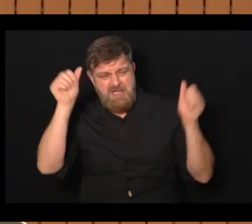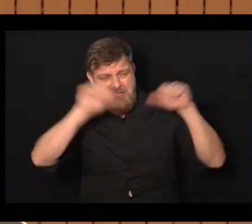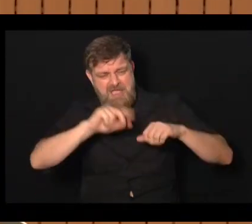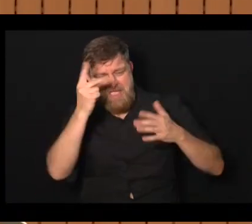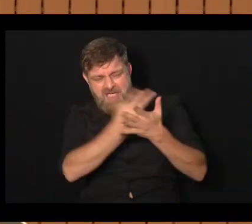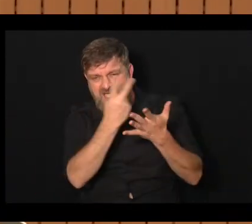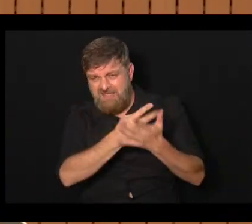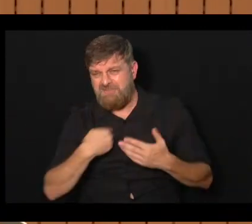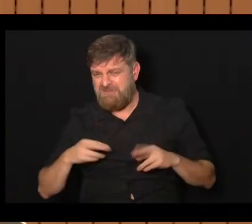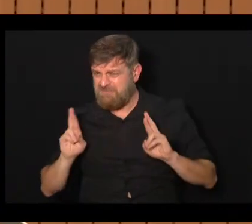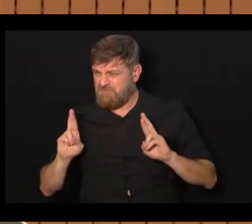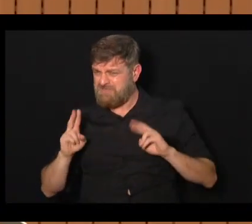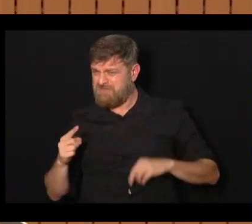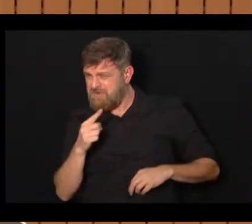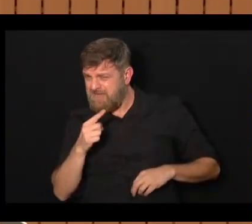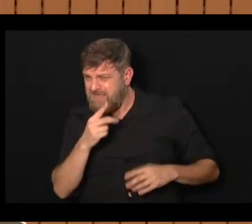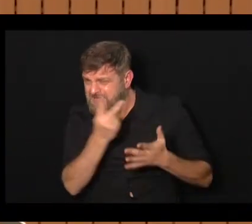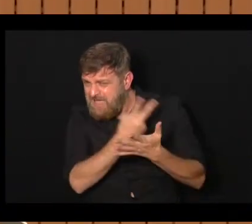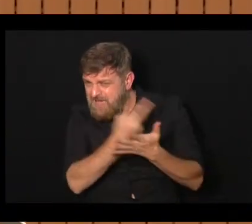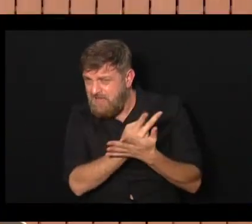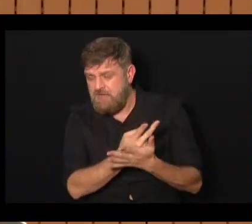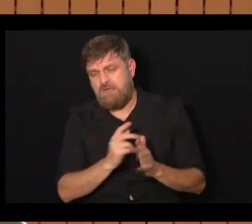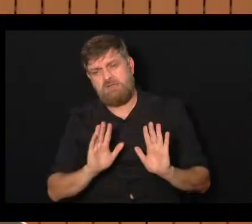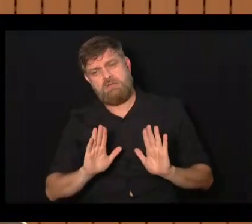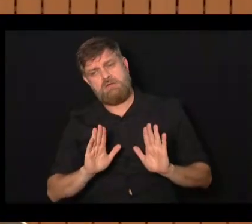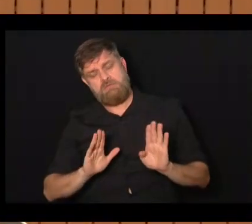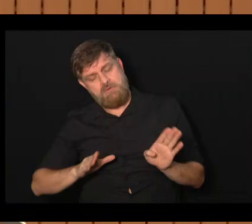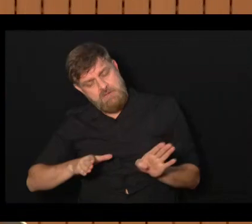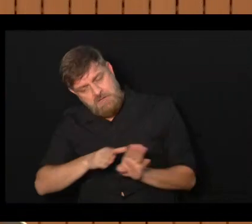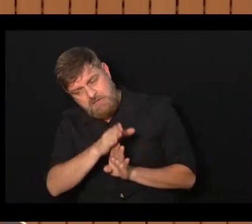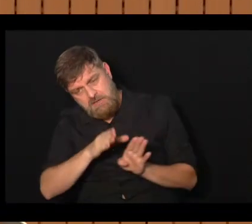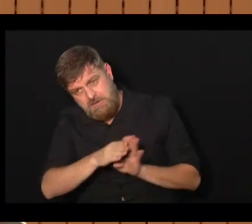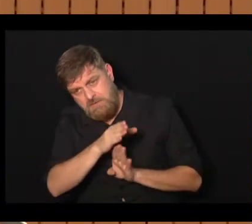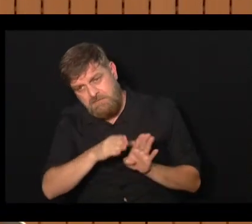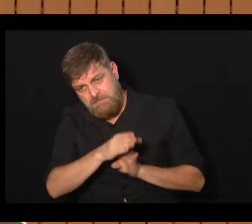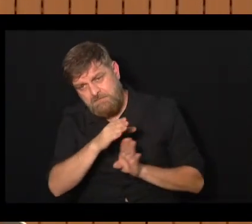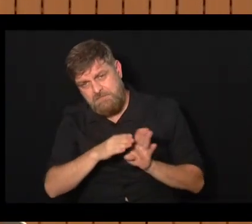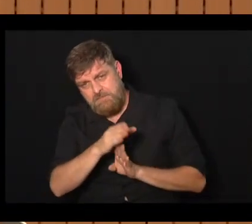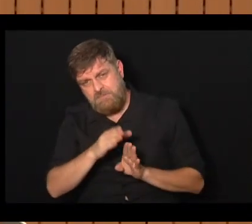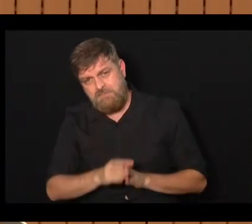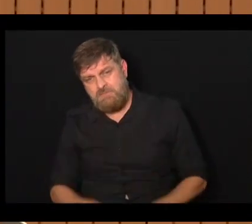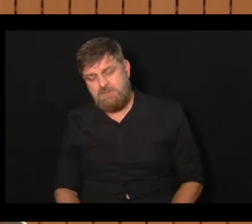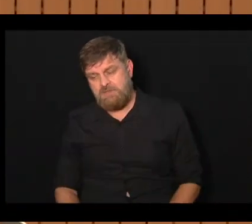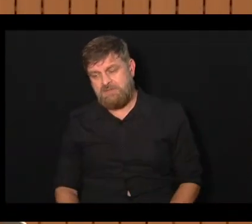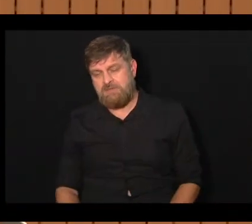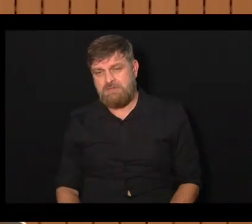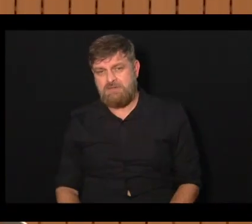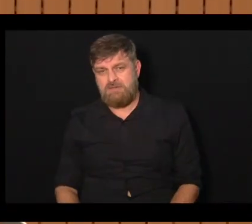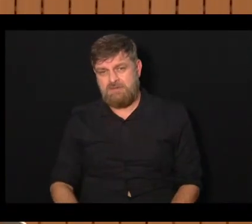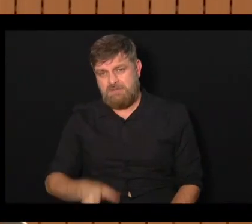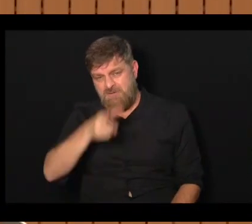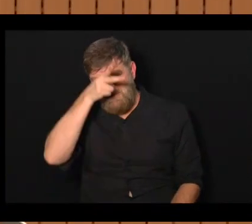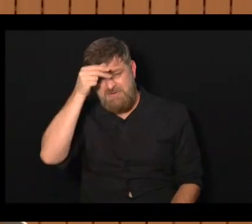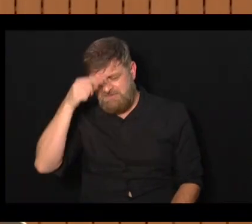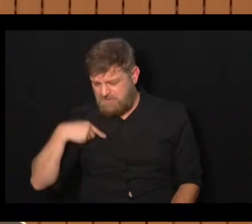nós precisamos chamar a atenção desse governo sempre quando a gente vier nessa